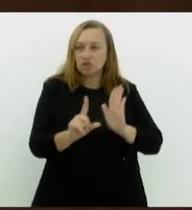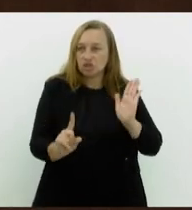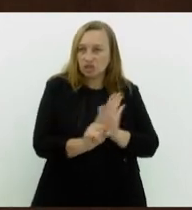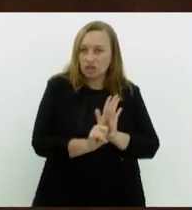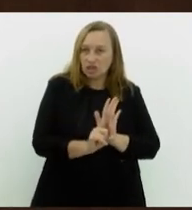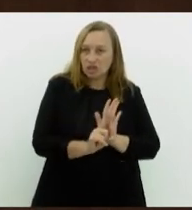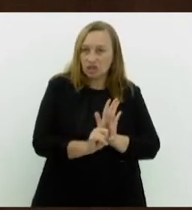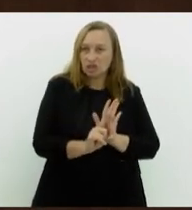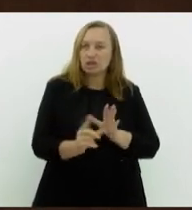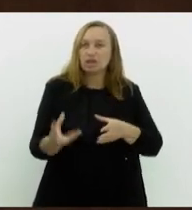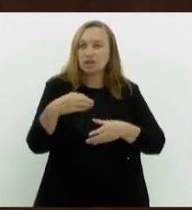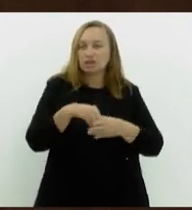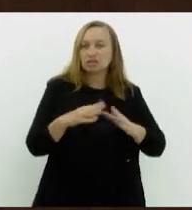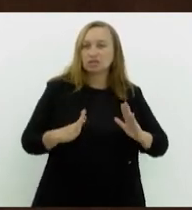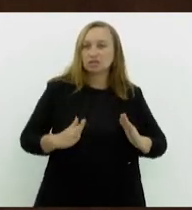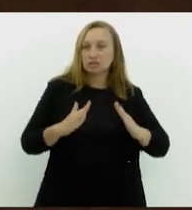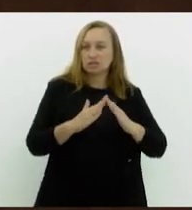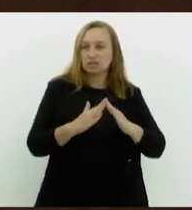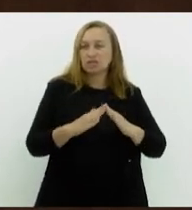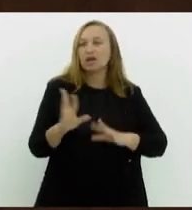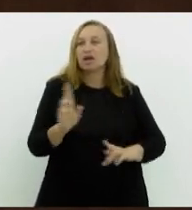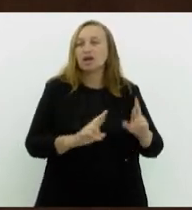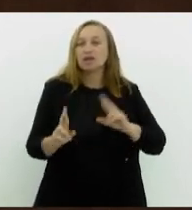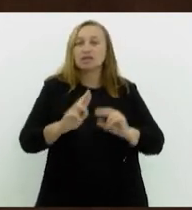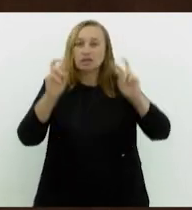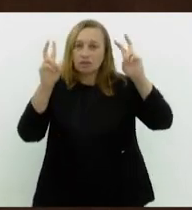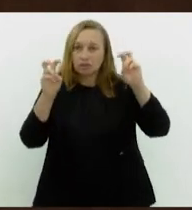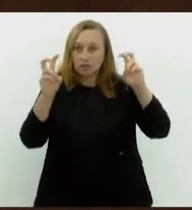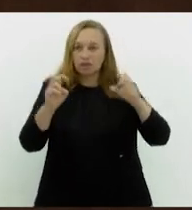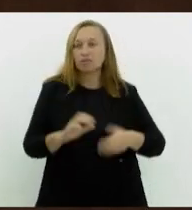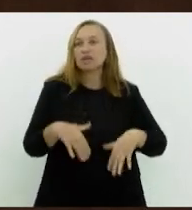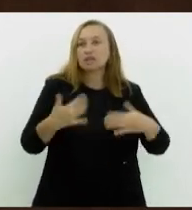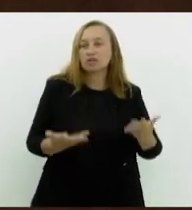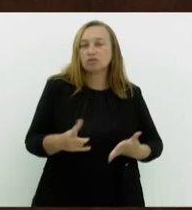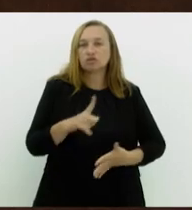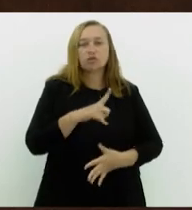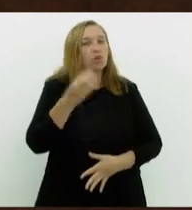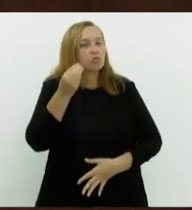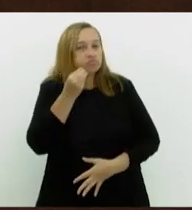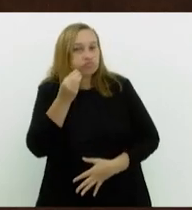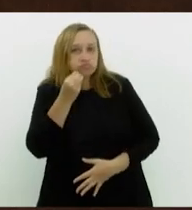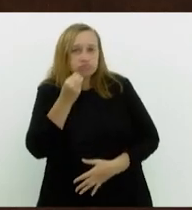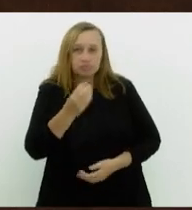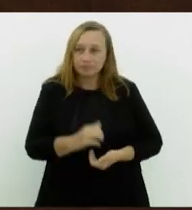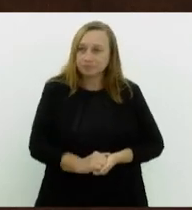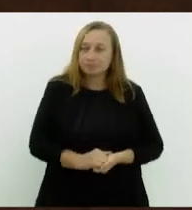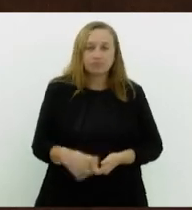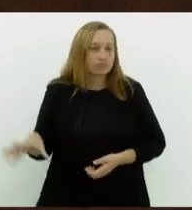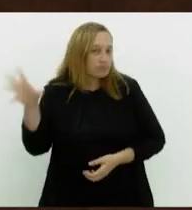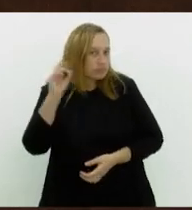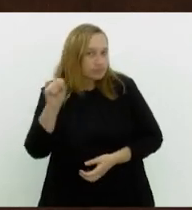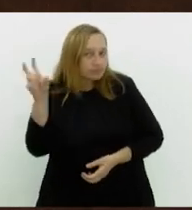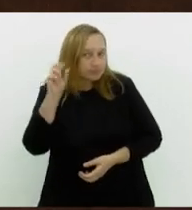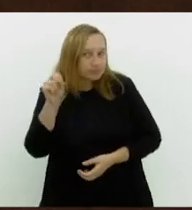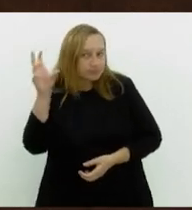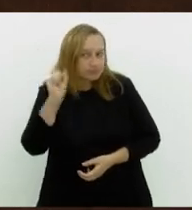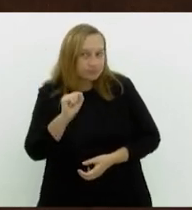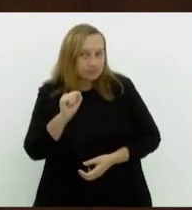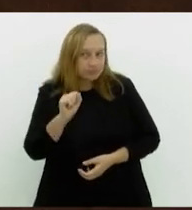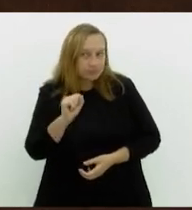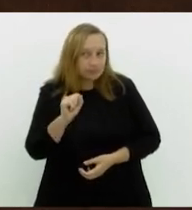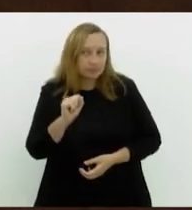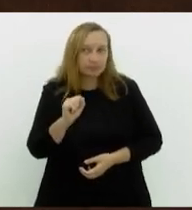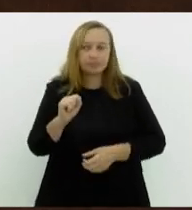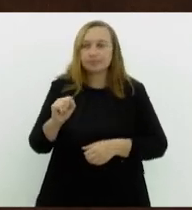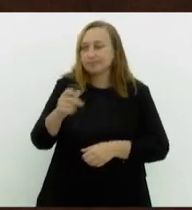que tramitam nessa casa relacionado ao tema. Então nós tivemos a oportunidade de ouvir aos portadores de